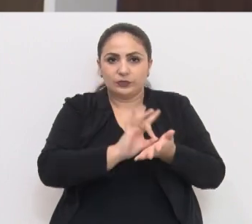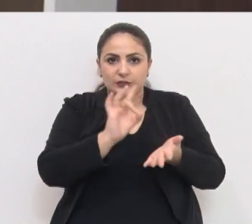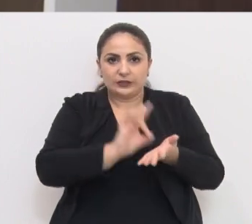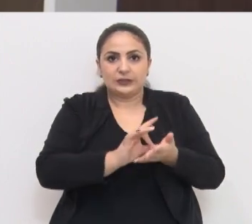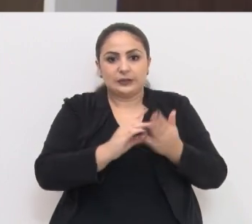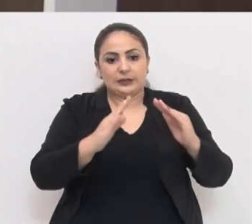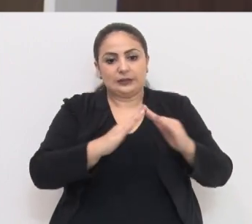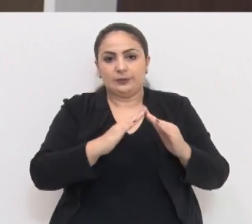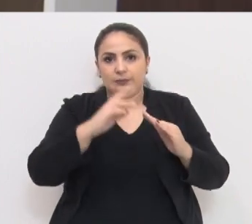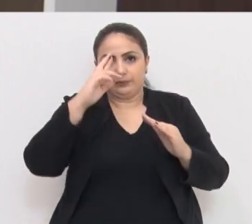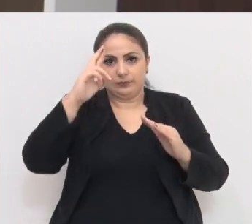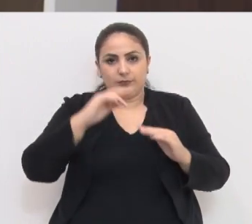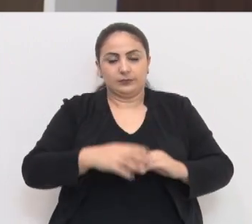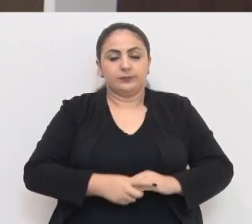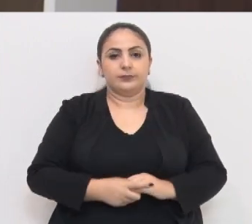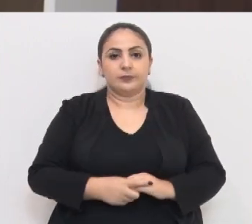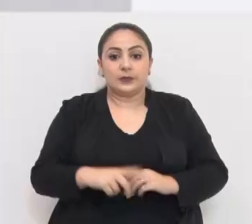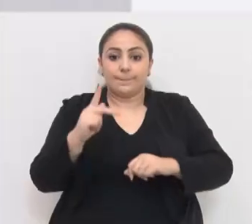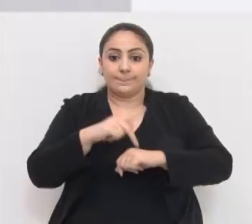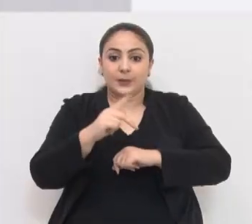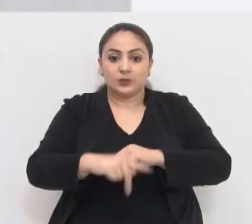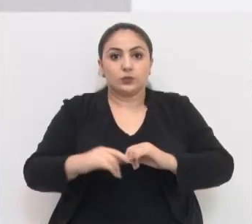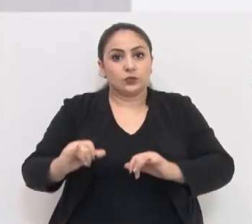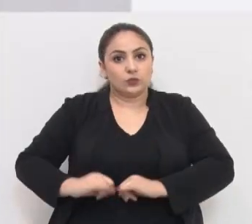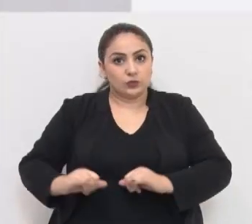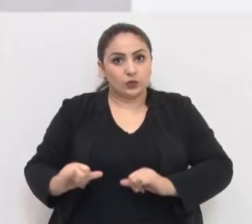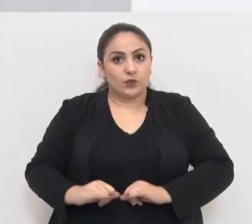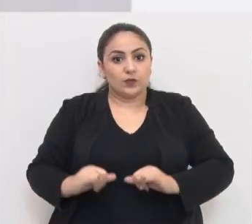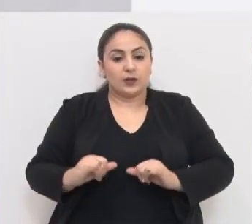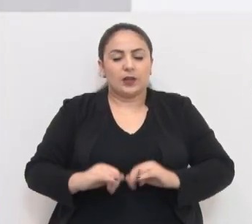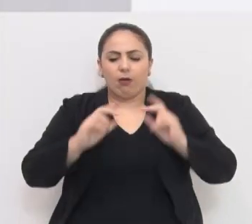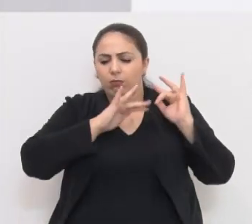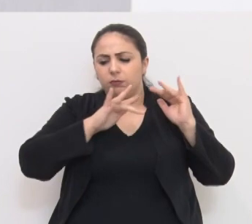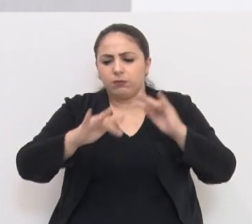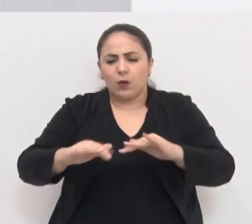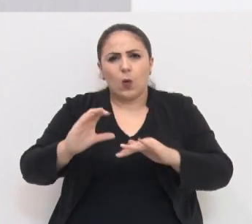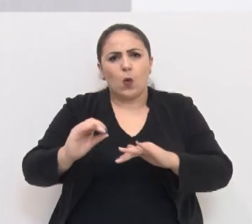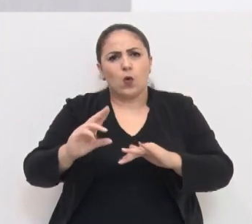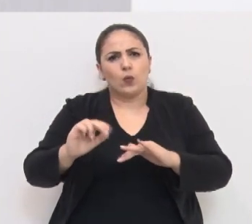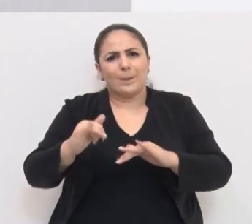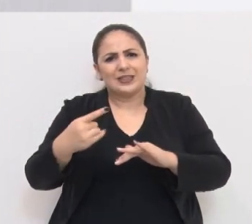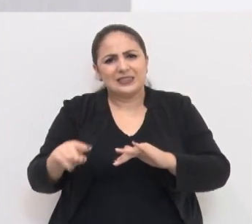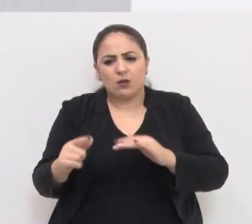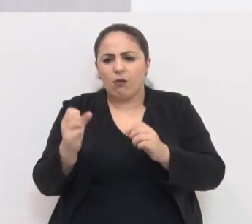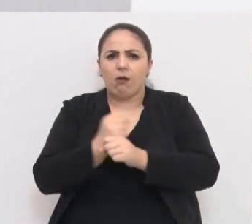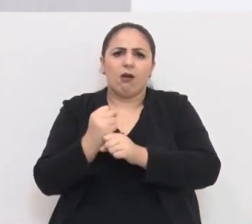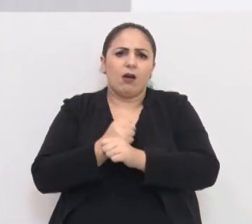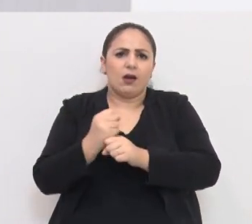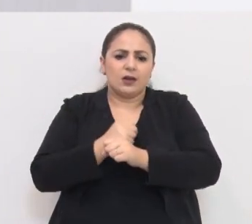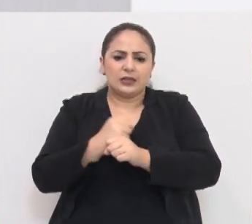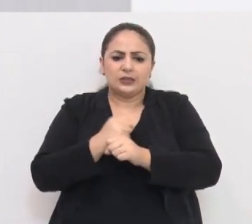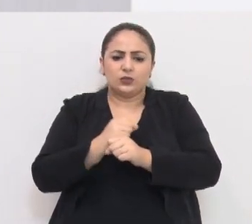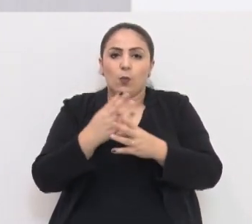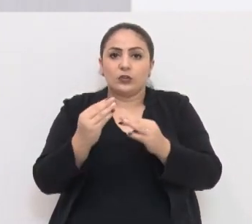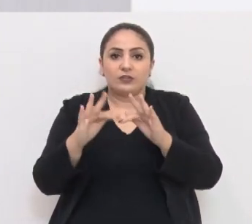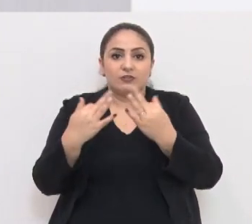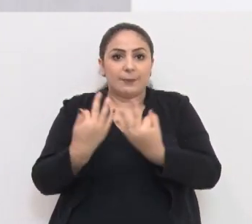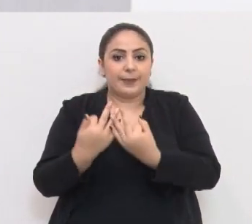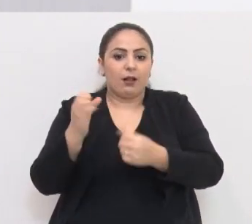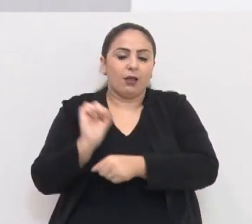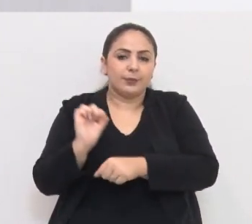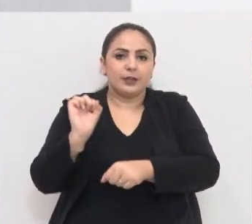título definitivo de propriedade. Passo Fundo sofre muito com ocupações consolidadas de muitos anos, onde